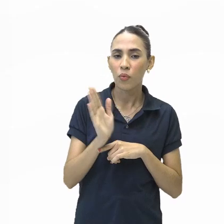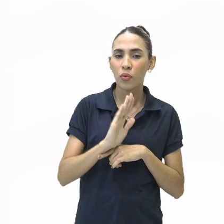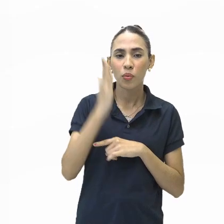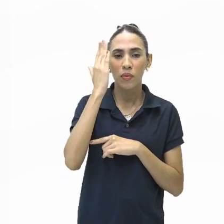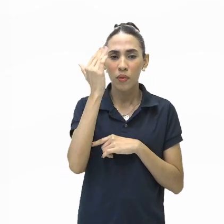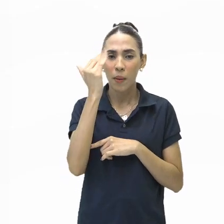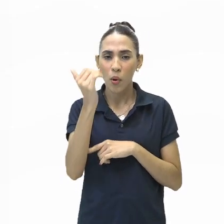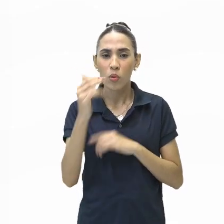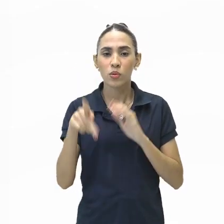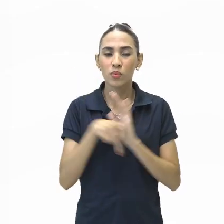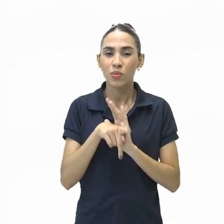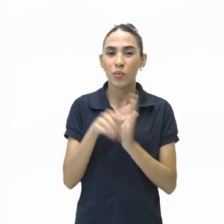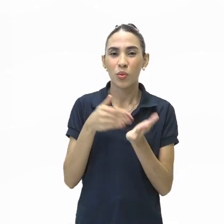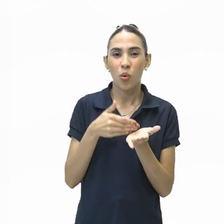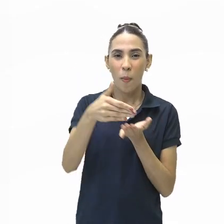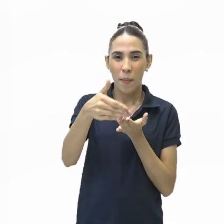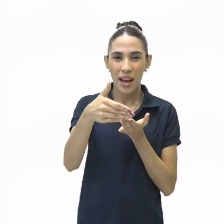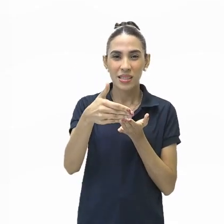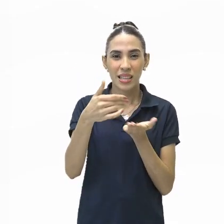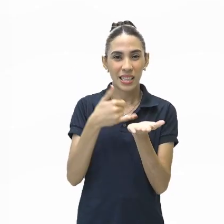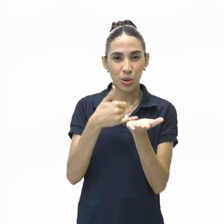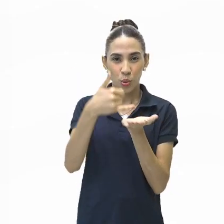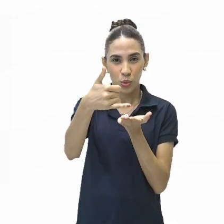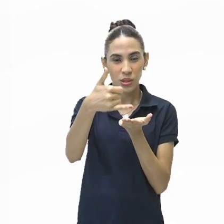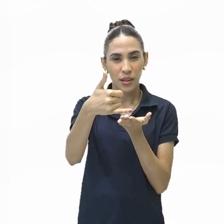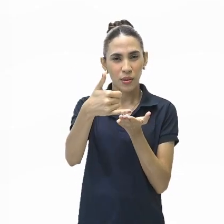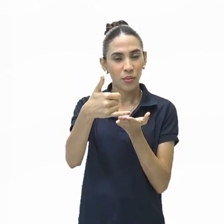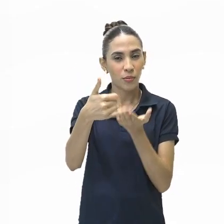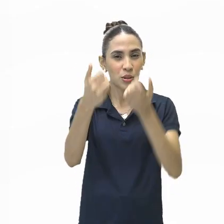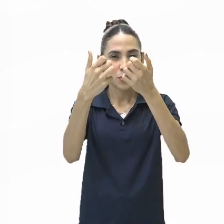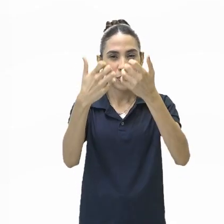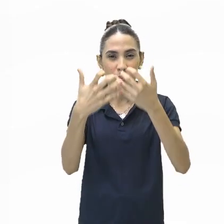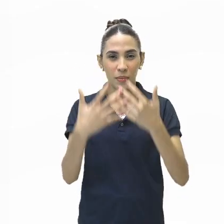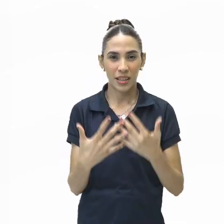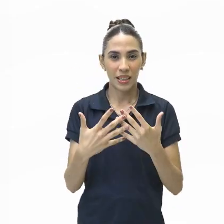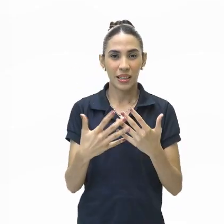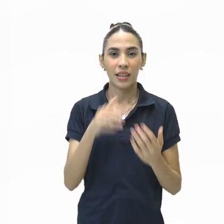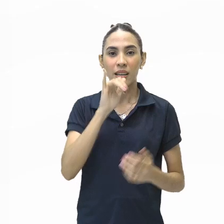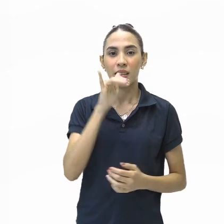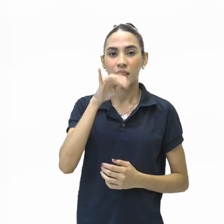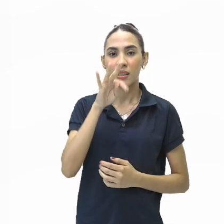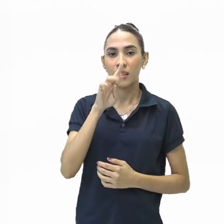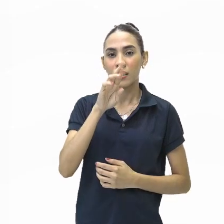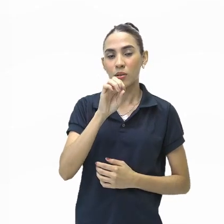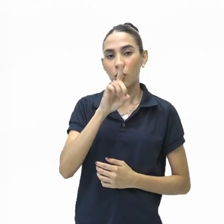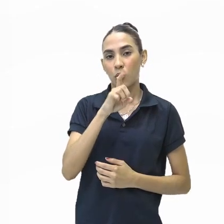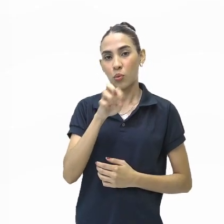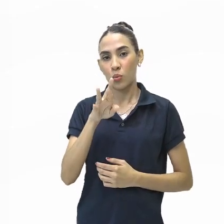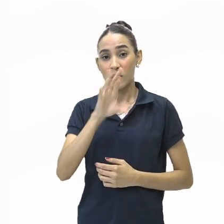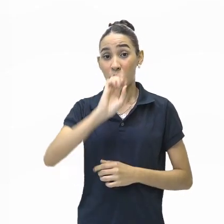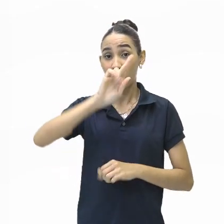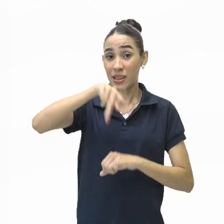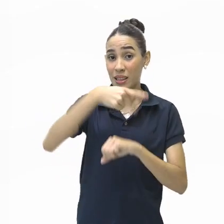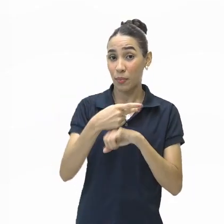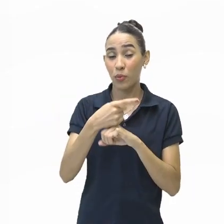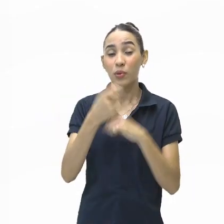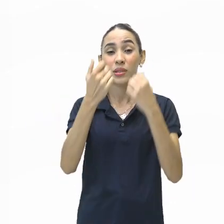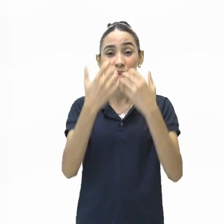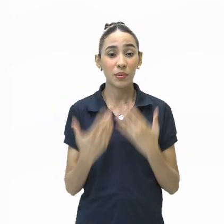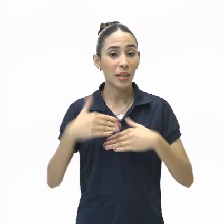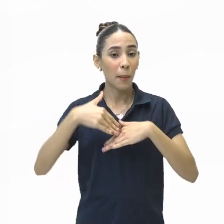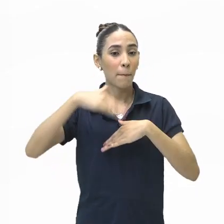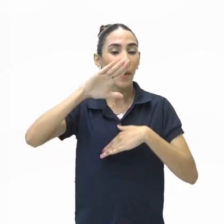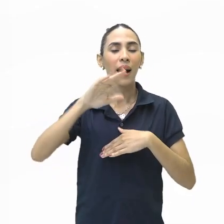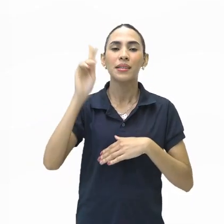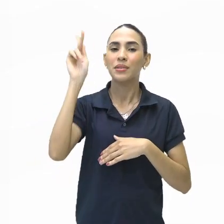Longa-metragem. Então, ali ele vai começar a introdução. O nosso primeiro parágrafo é a introdução. Logo em seguida, ele veio contando um